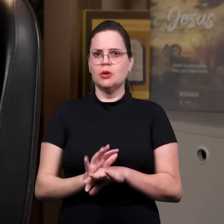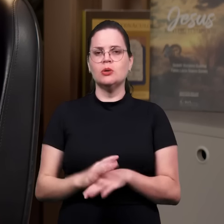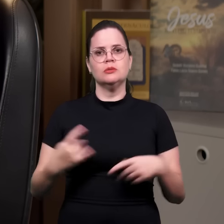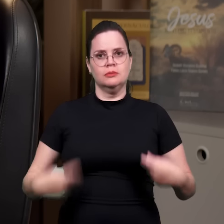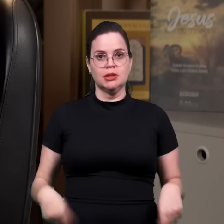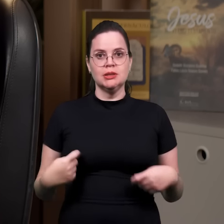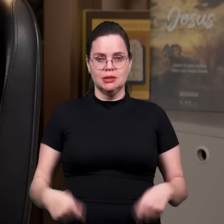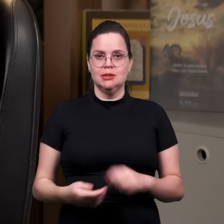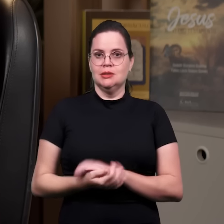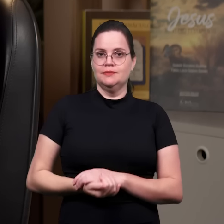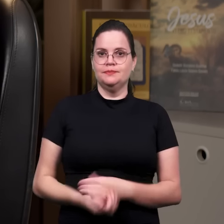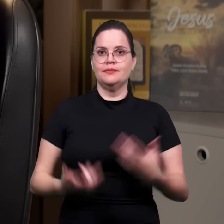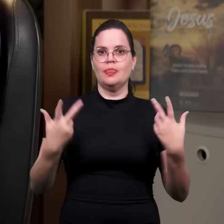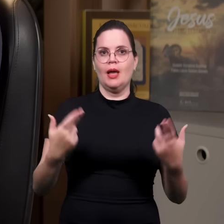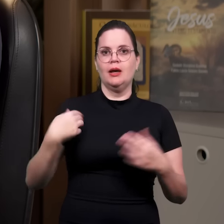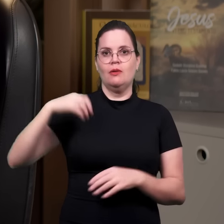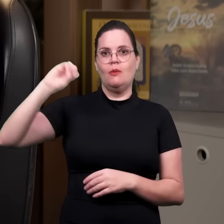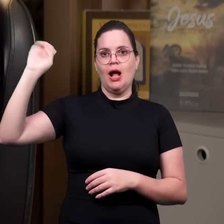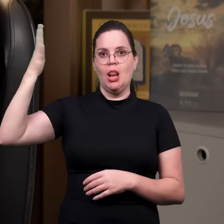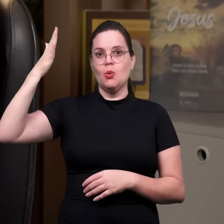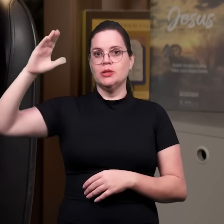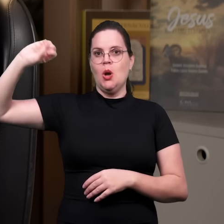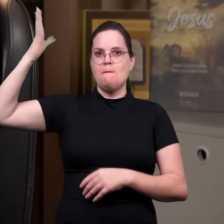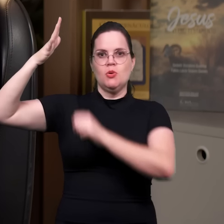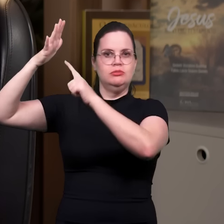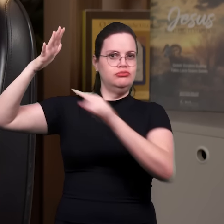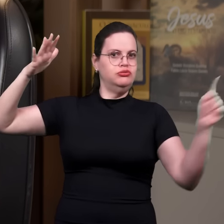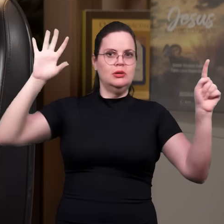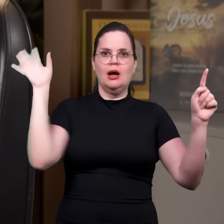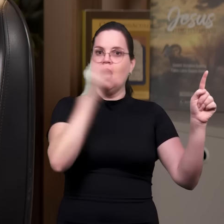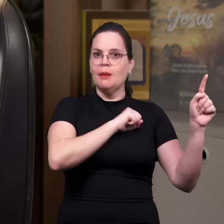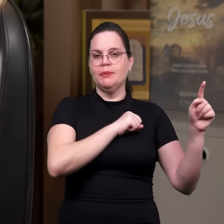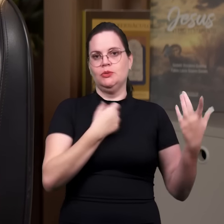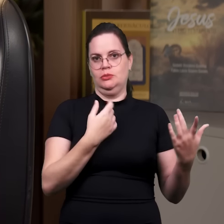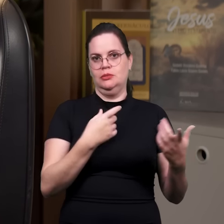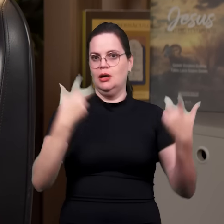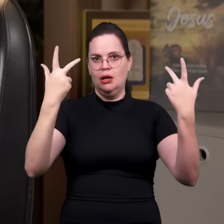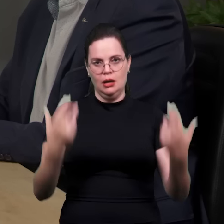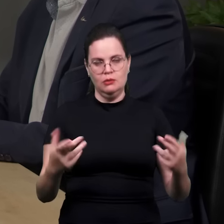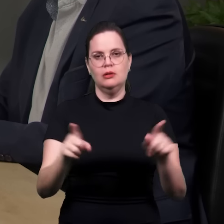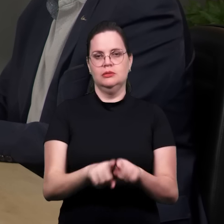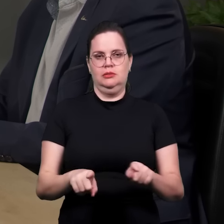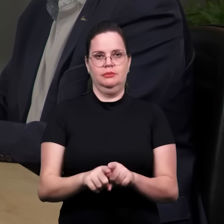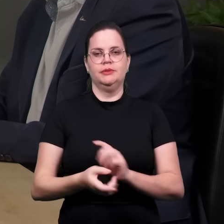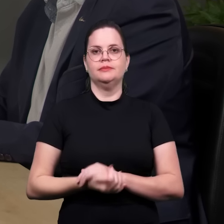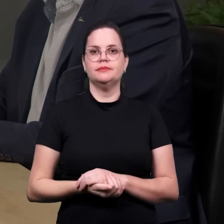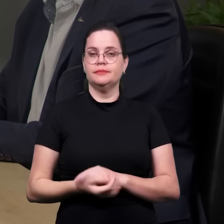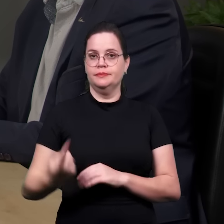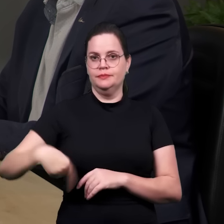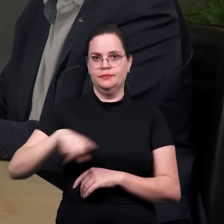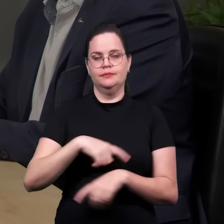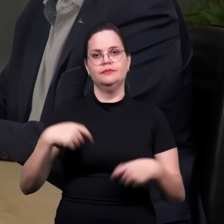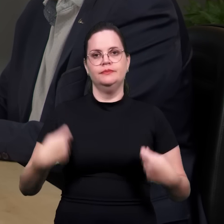olhos. É como uma luz que sai do Oriente e vai para o Ocidente. Então vai ser um evento muito rápido, né? E que a igreja, então,